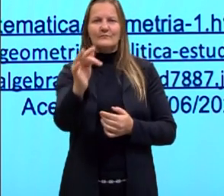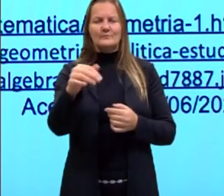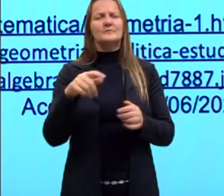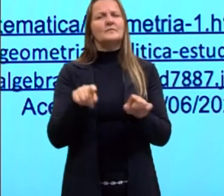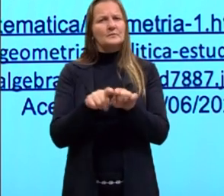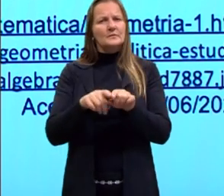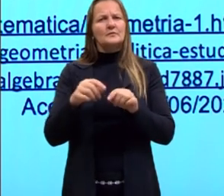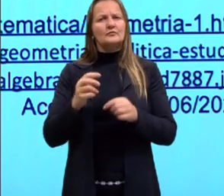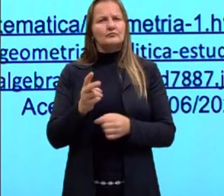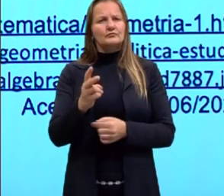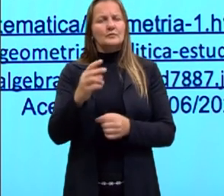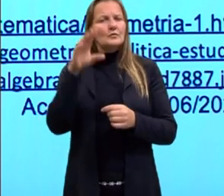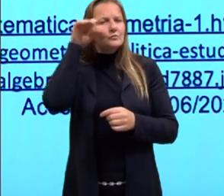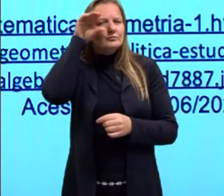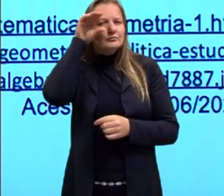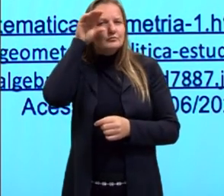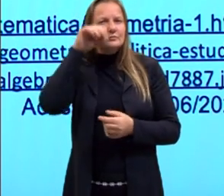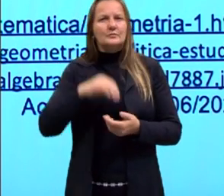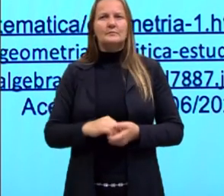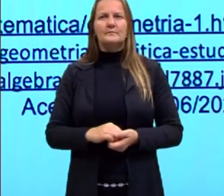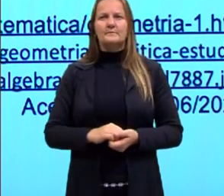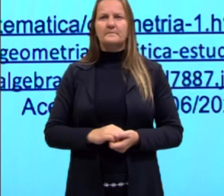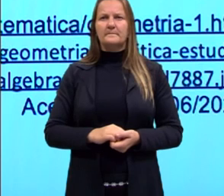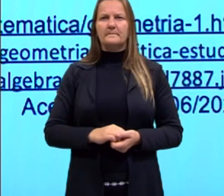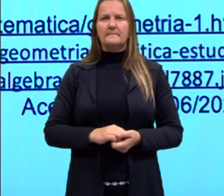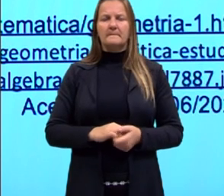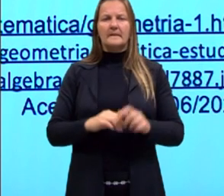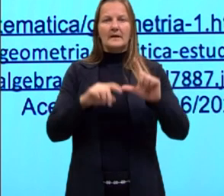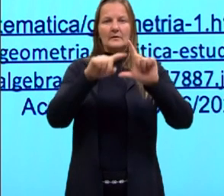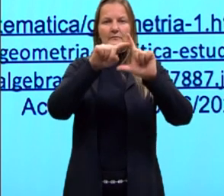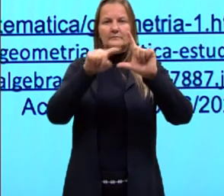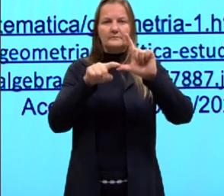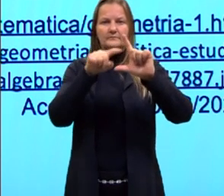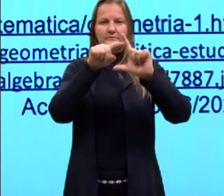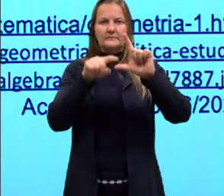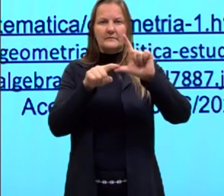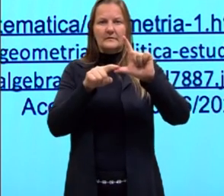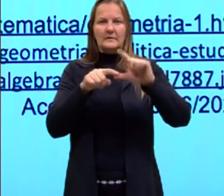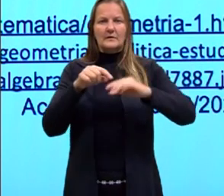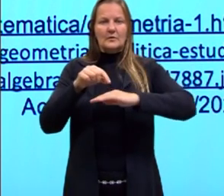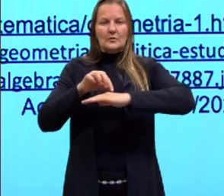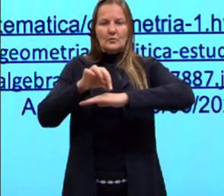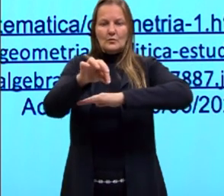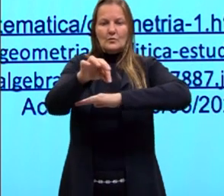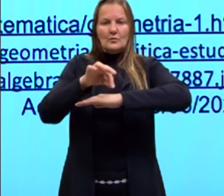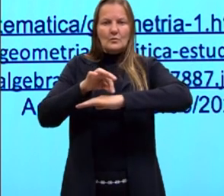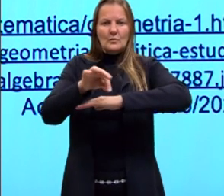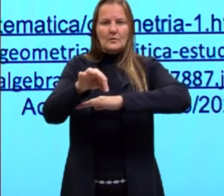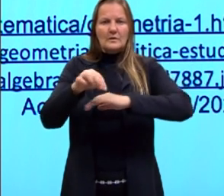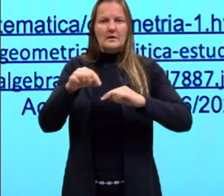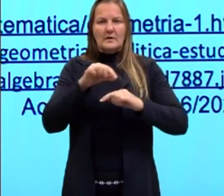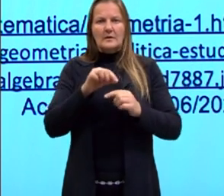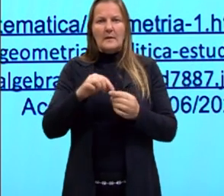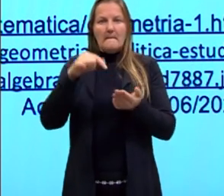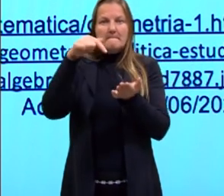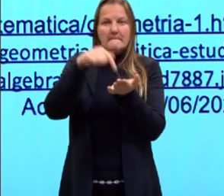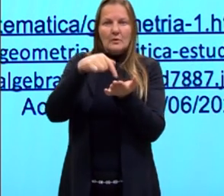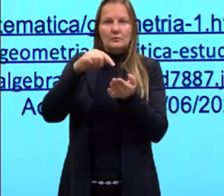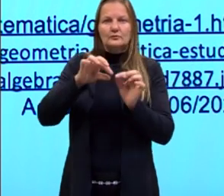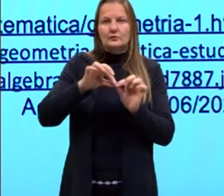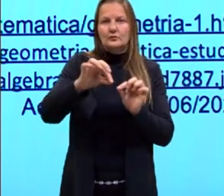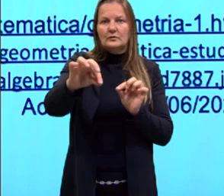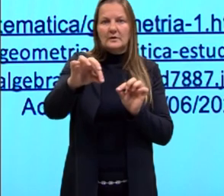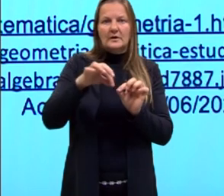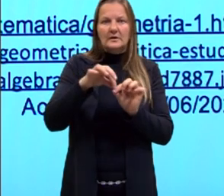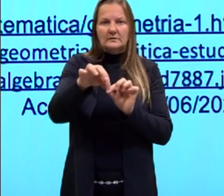o quê que pode ser observado nós temos ângulo temos segmentos de reta temos alguns pontos marcados